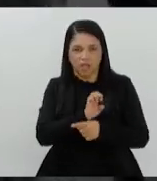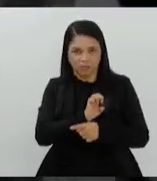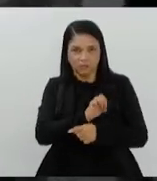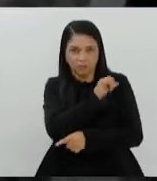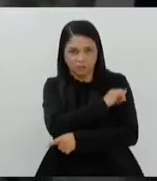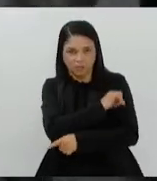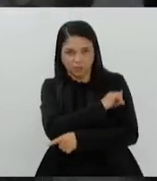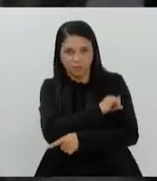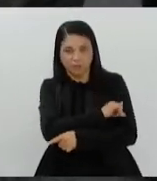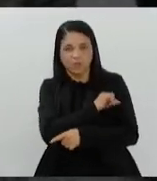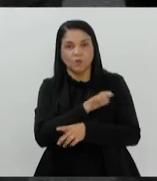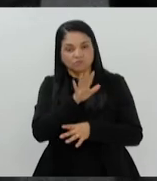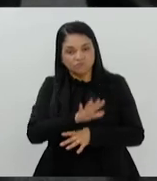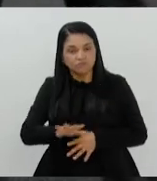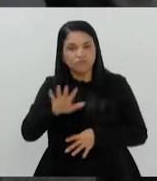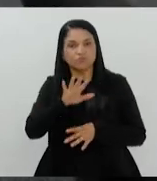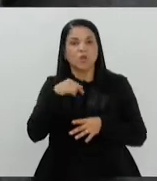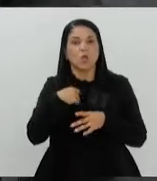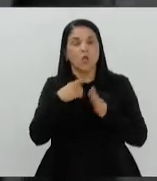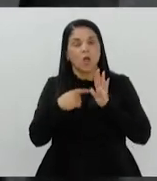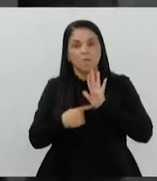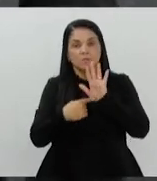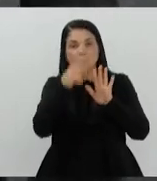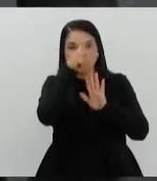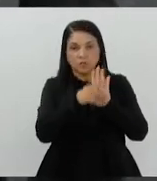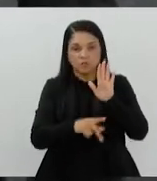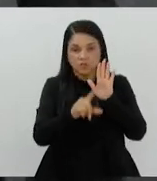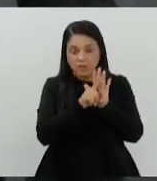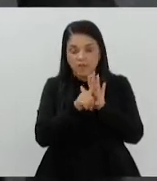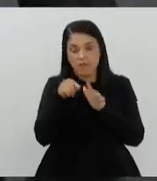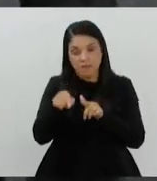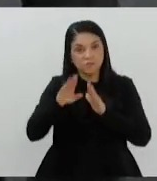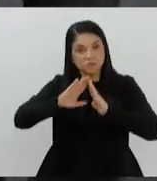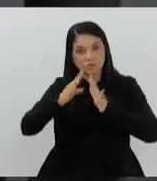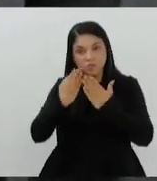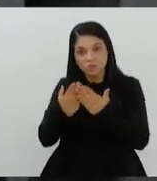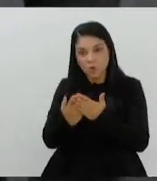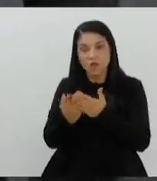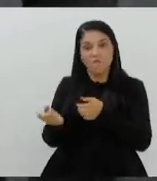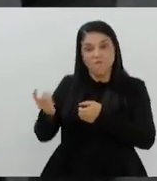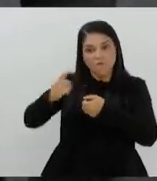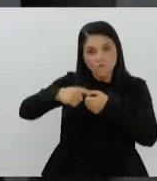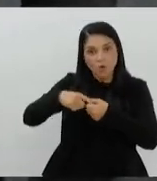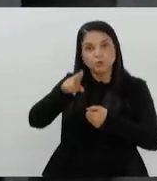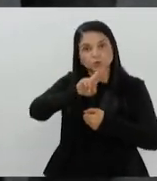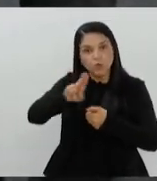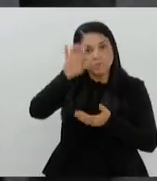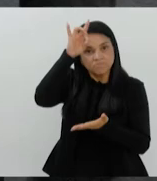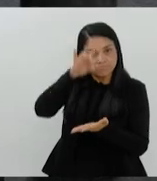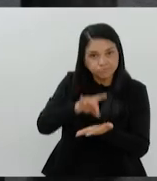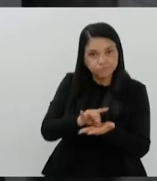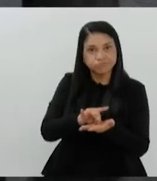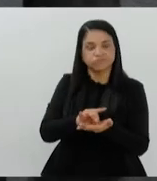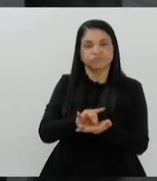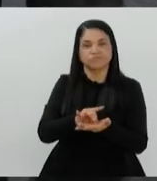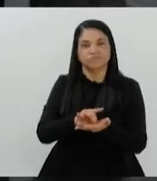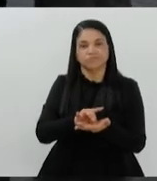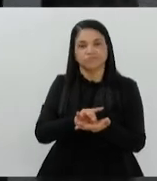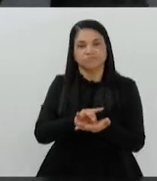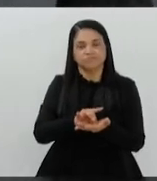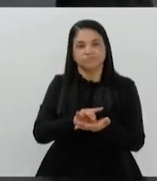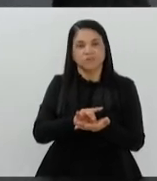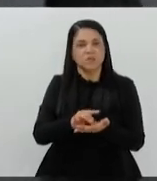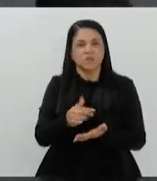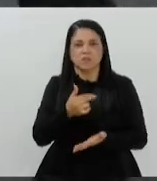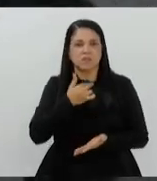um projeto de lei para fazer com que essa escola retorne exatamente ao seu nome original, porque a gente